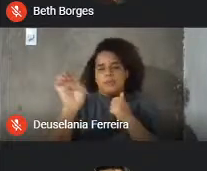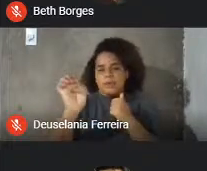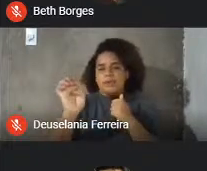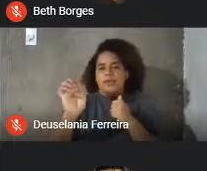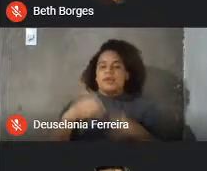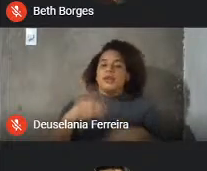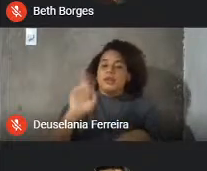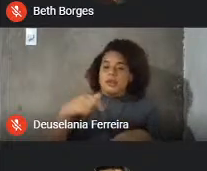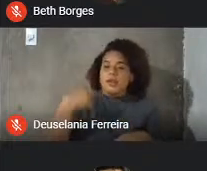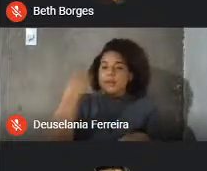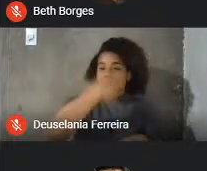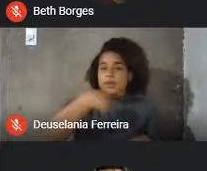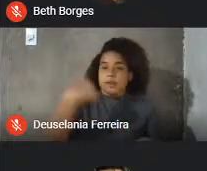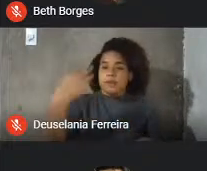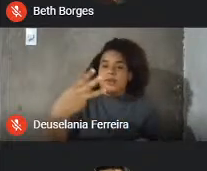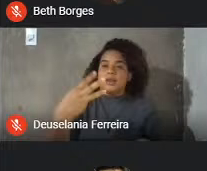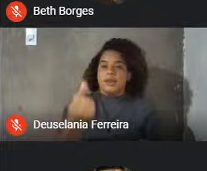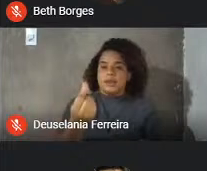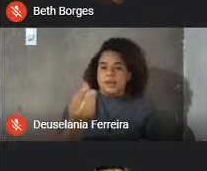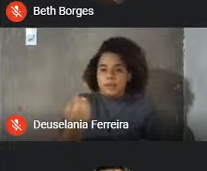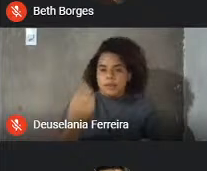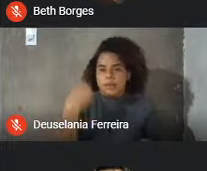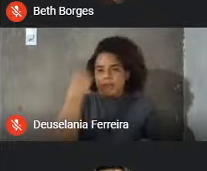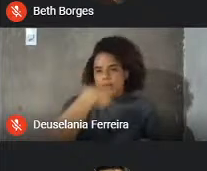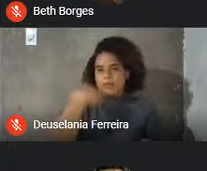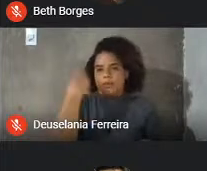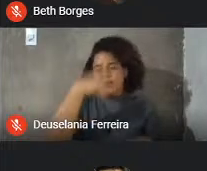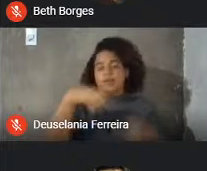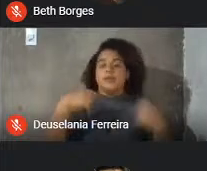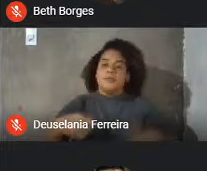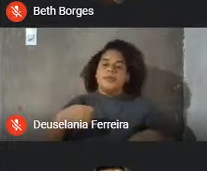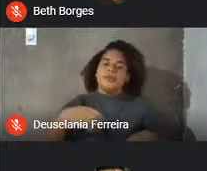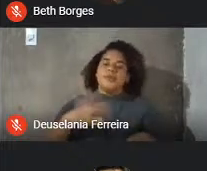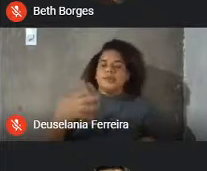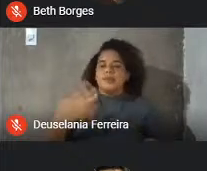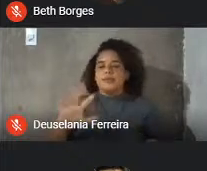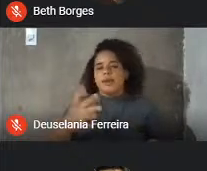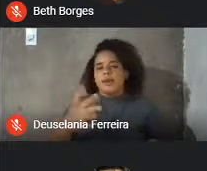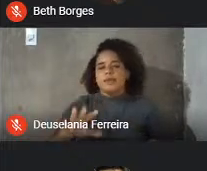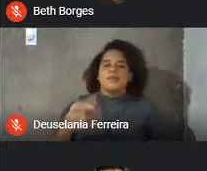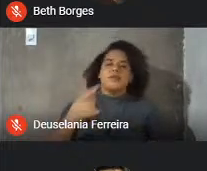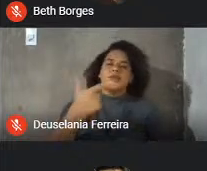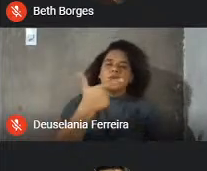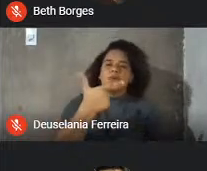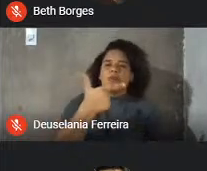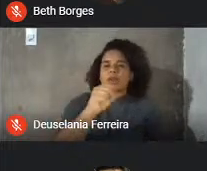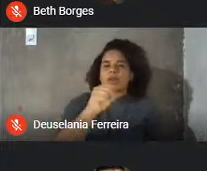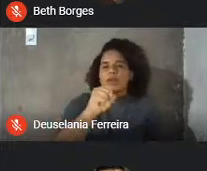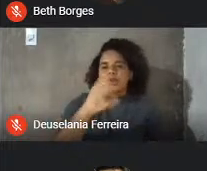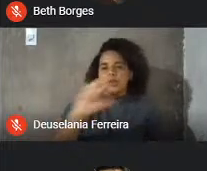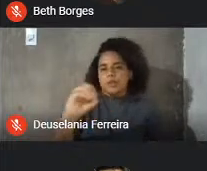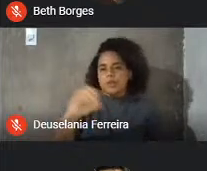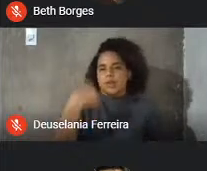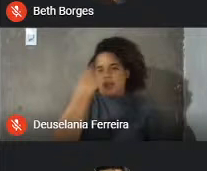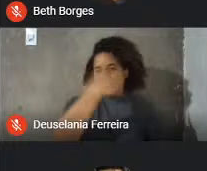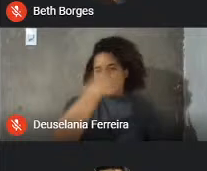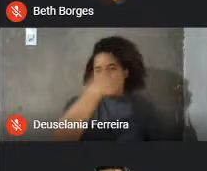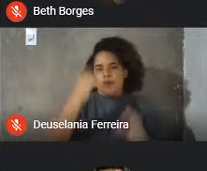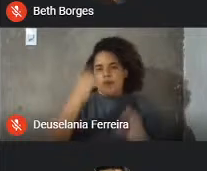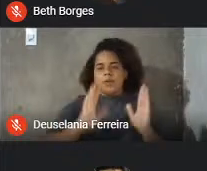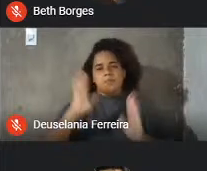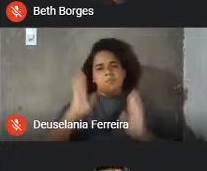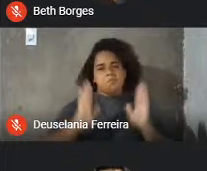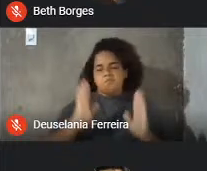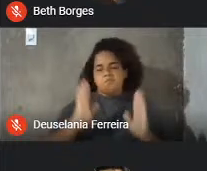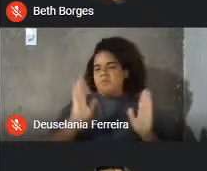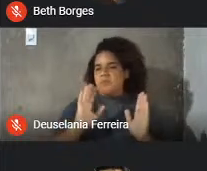360 horas. Podemos dizer que, por exemplo, pelo menos de 200 a 280 horas, no mínimo, para ensinar